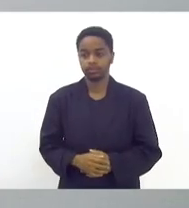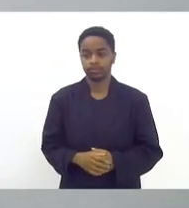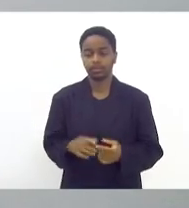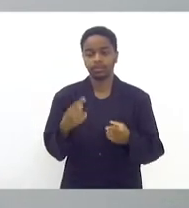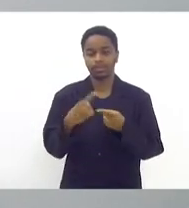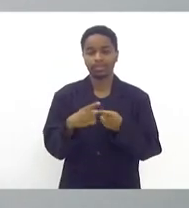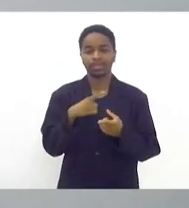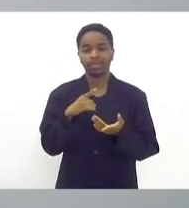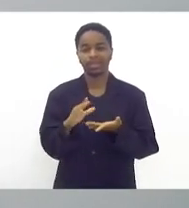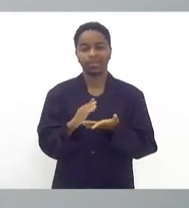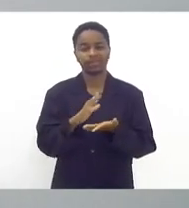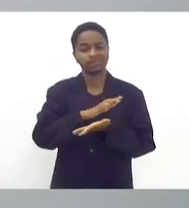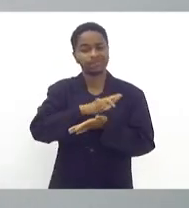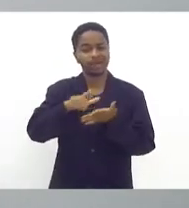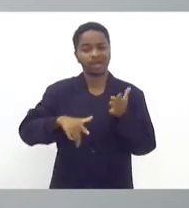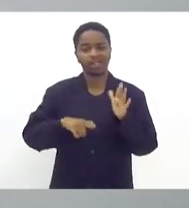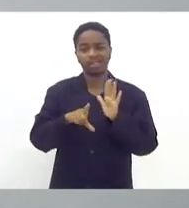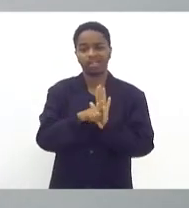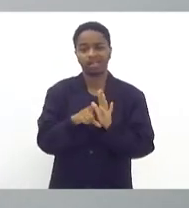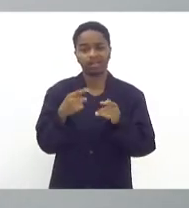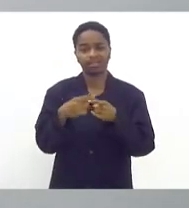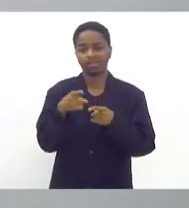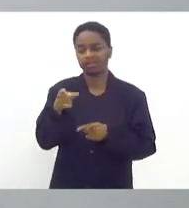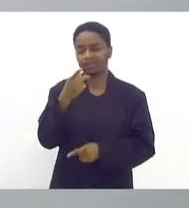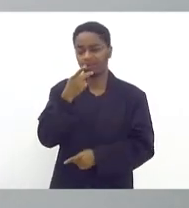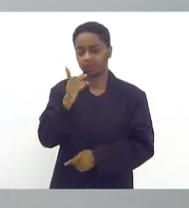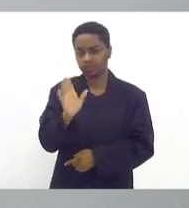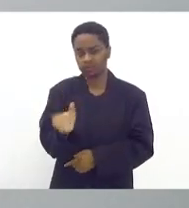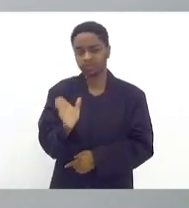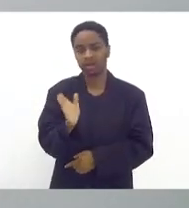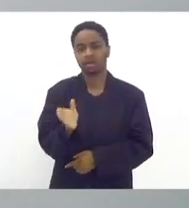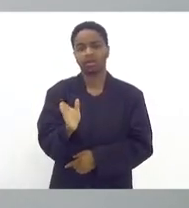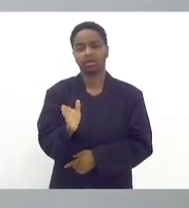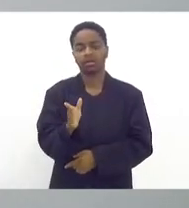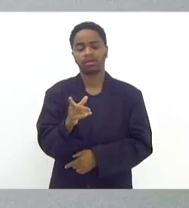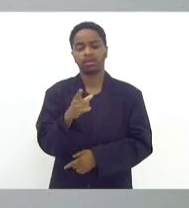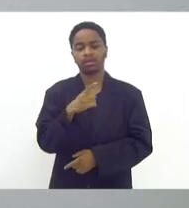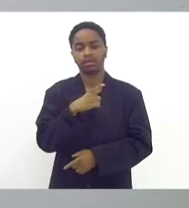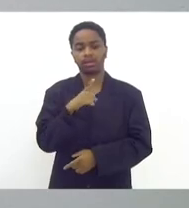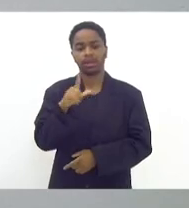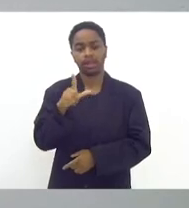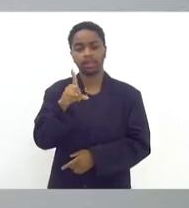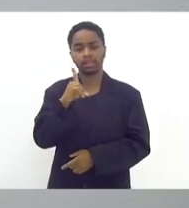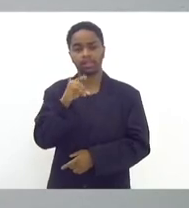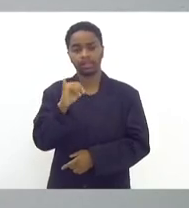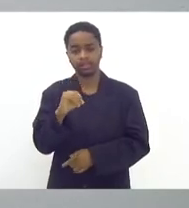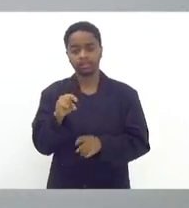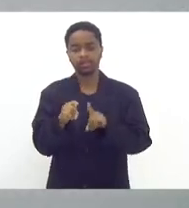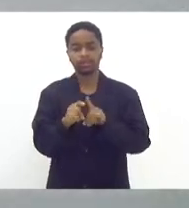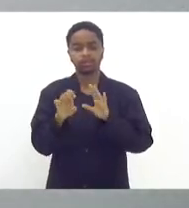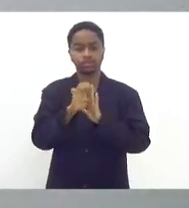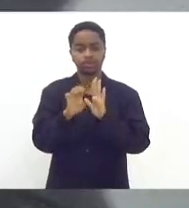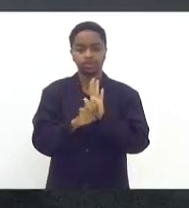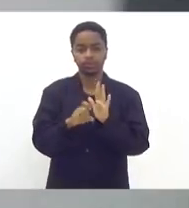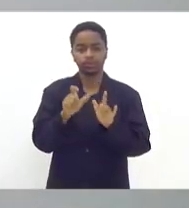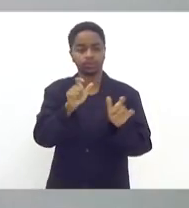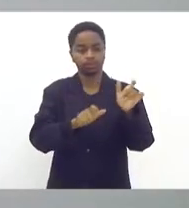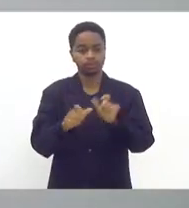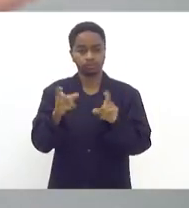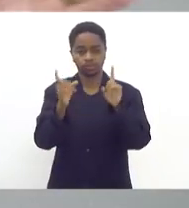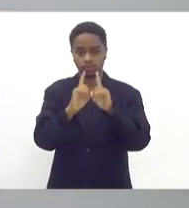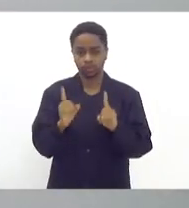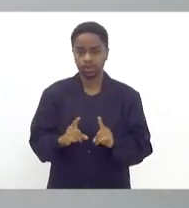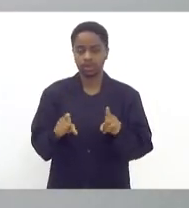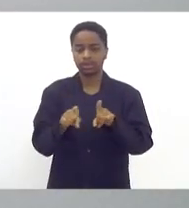leis muitas leis Dr Geraldo bem citou nós temos a lbi o estatuto da pessoa com deficiência